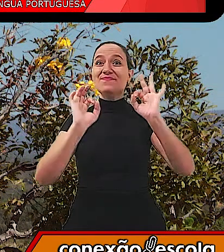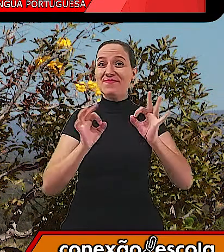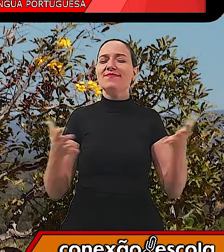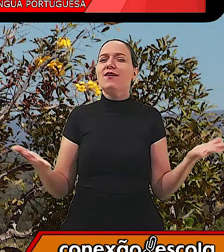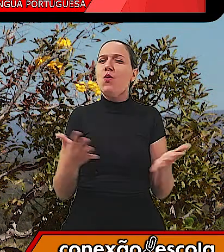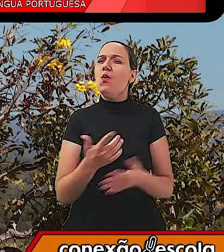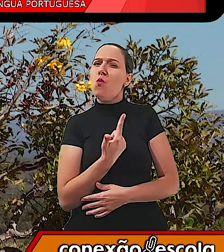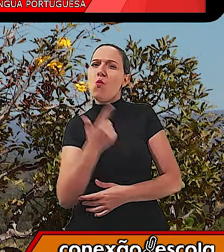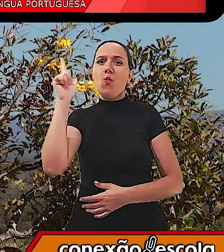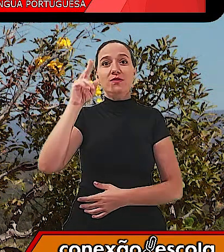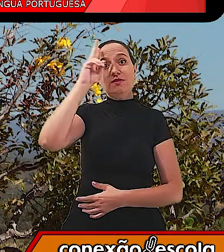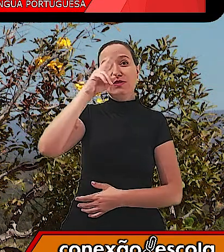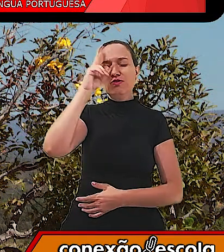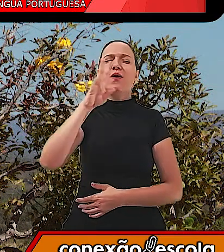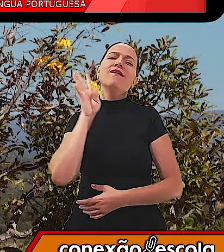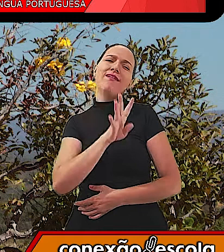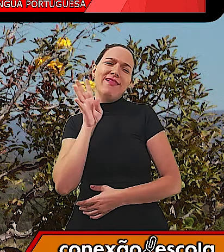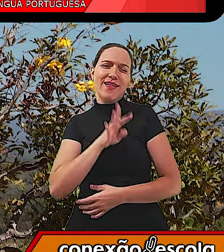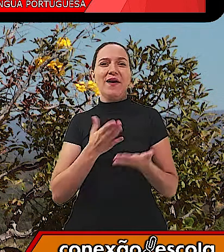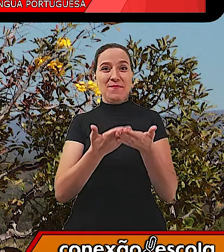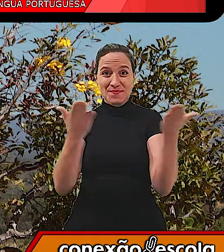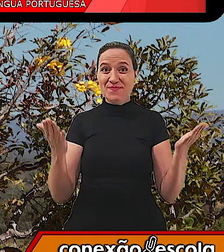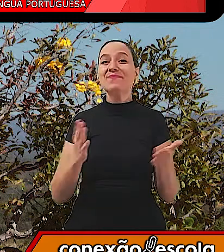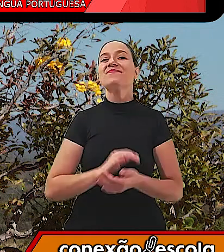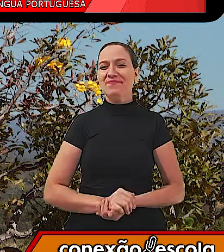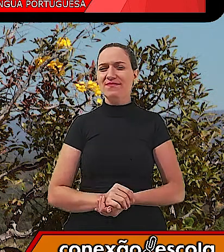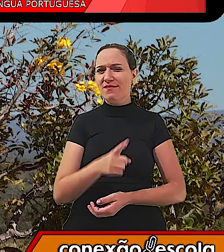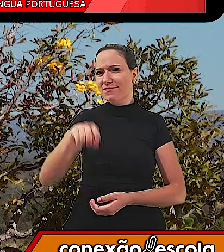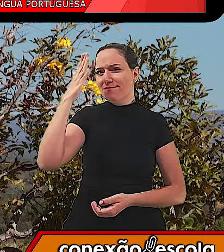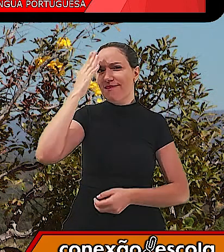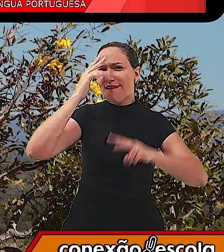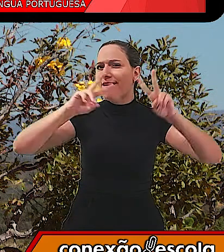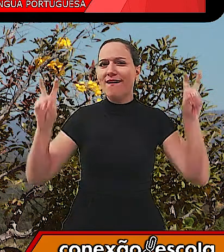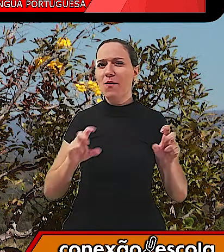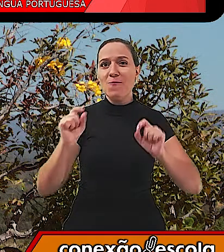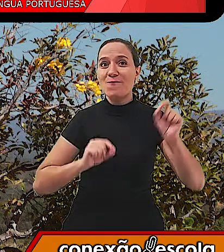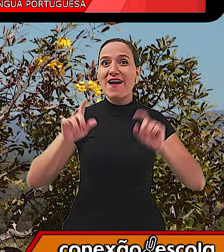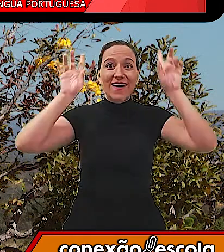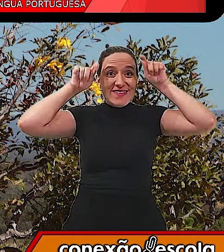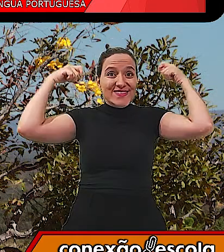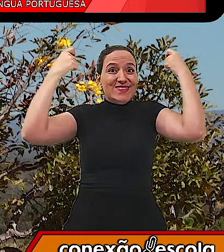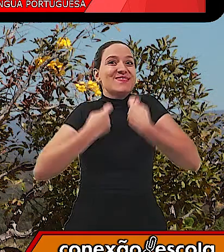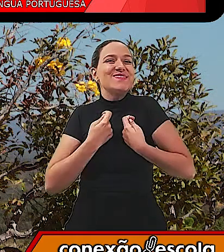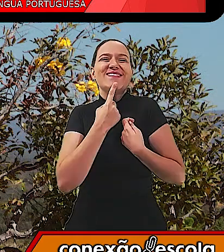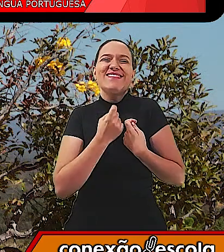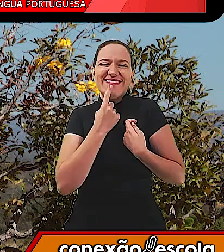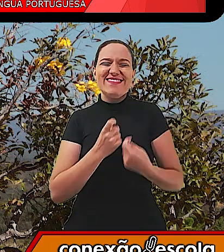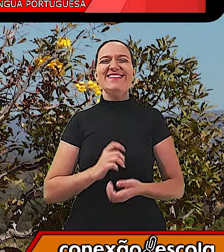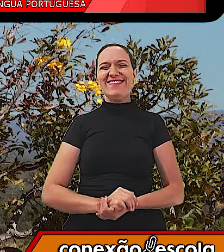contar outra história muito legal para vocês. Sabe qual é? Do Chapeuzinho Vermelho.